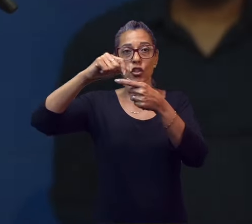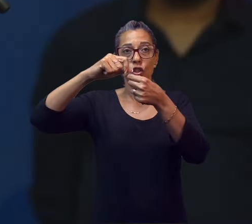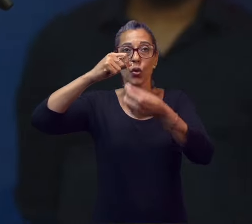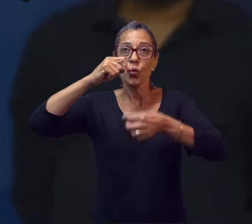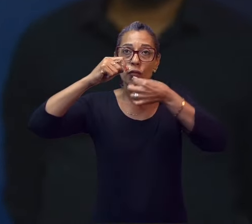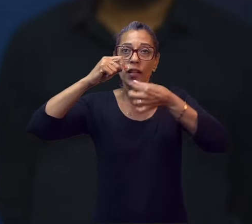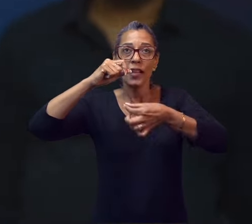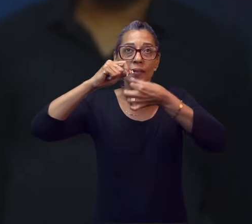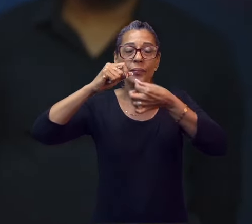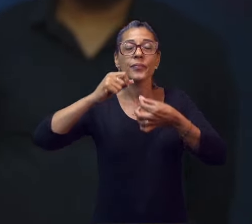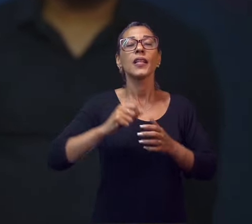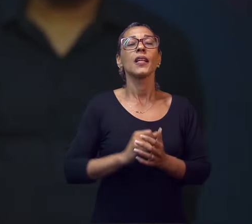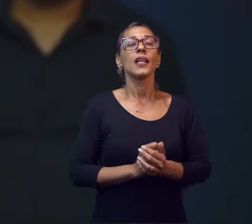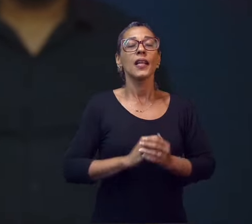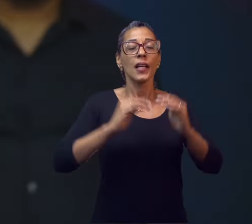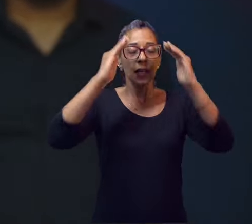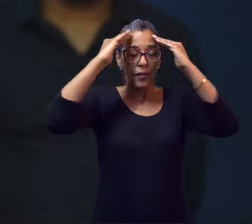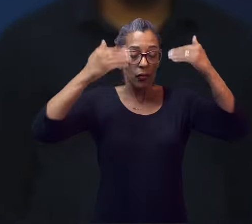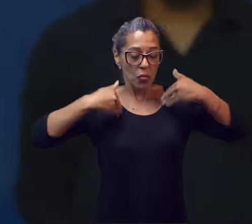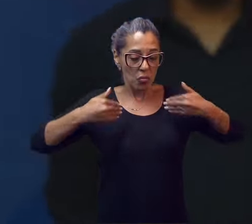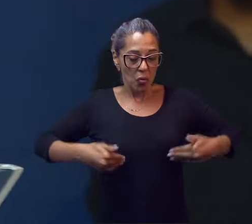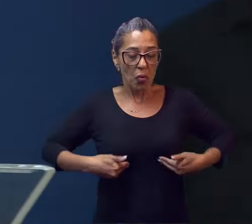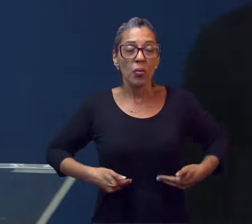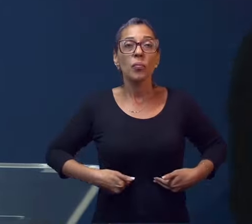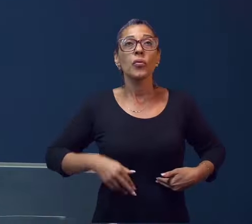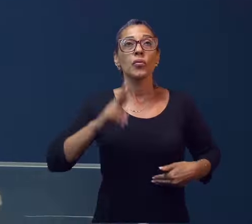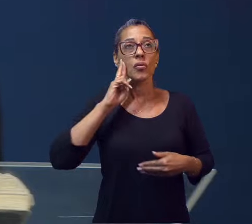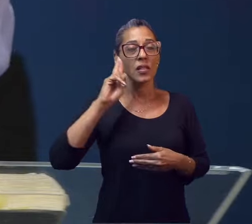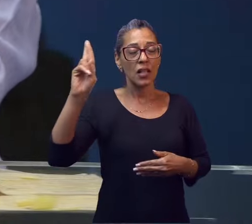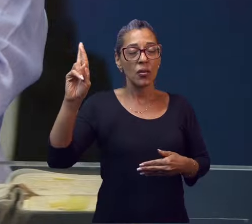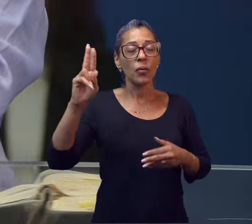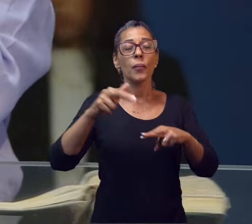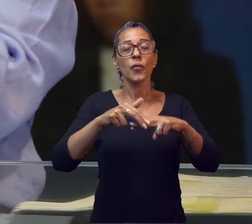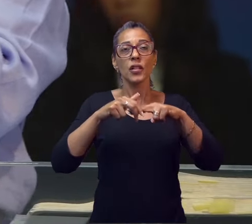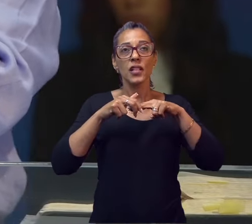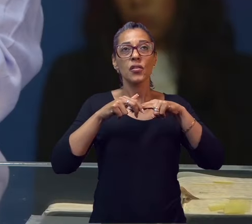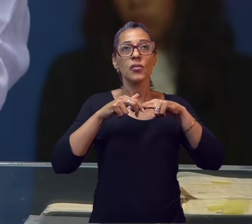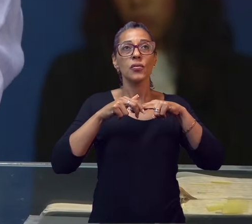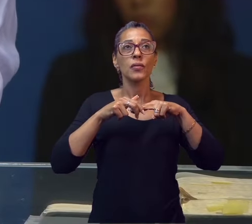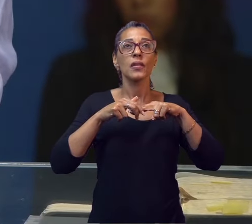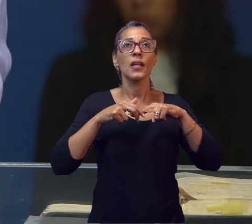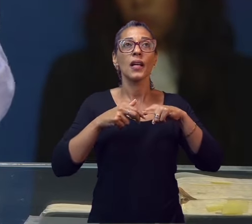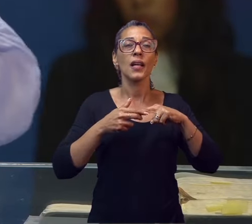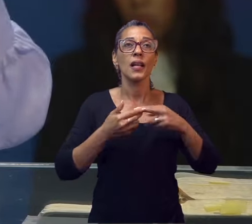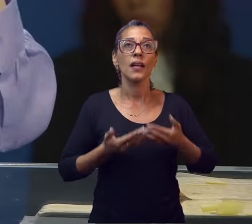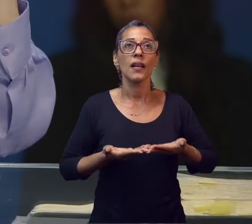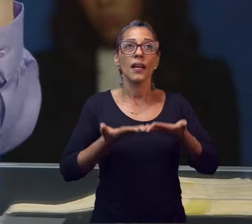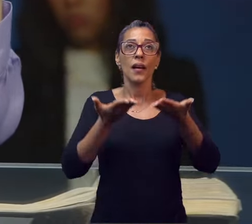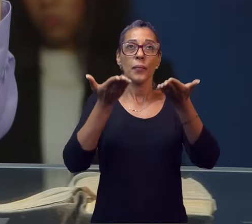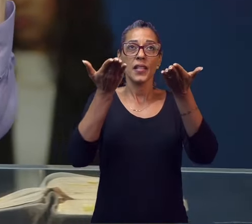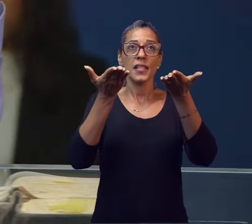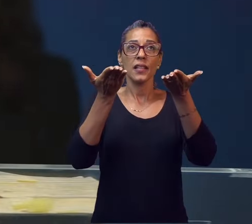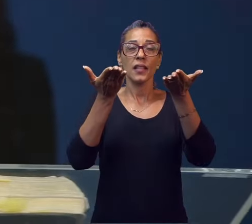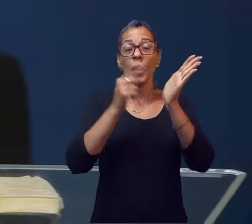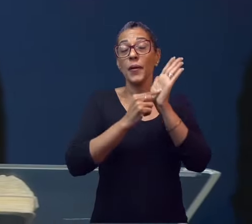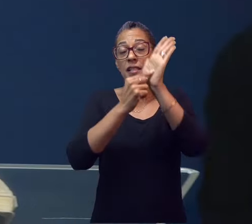por isso nós consagramos ao Senhor em nome do pai do filho do Espírito Santo obrigada Deus